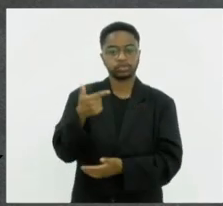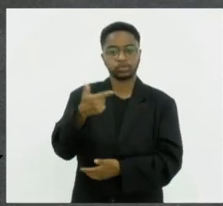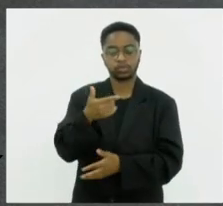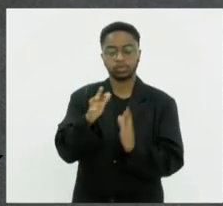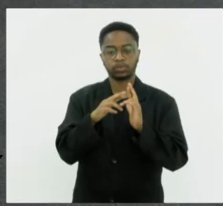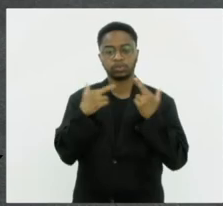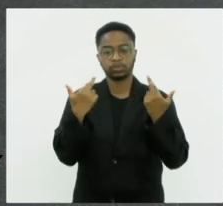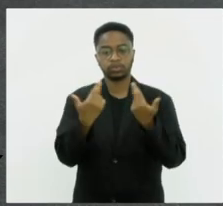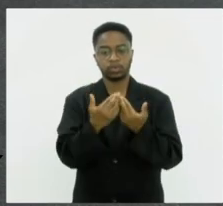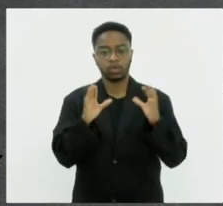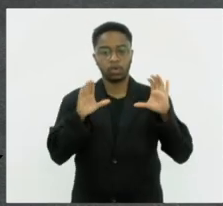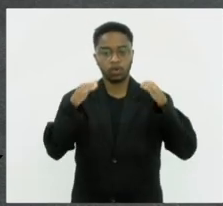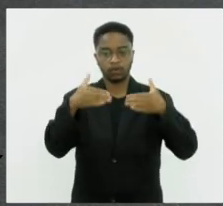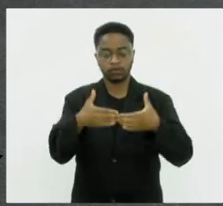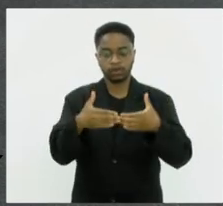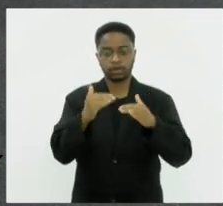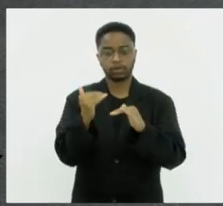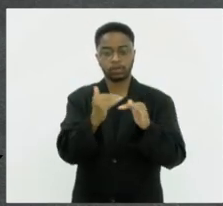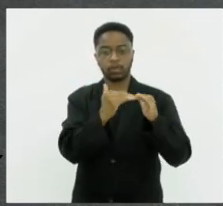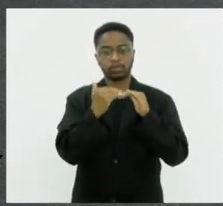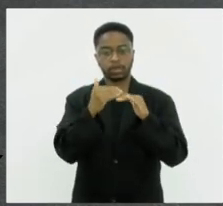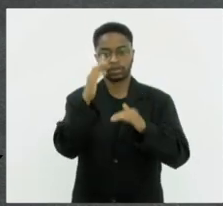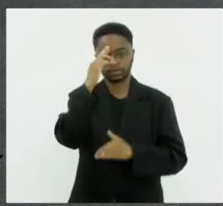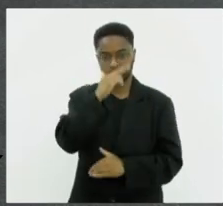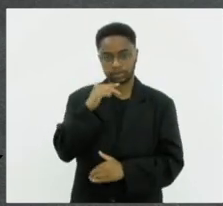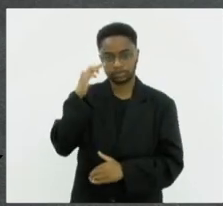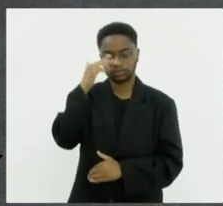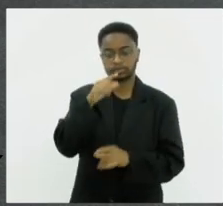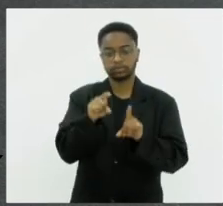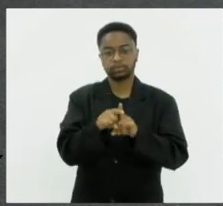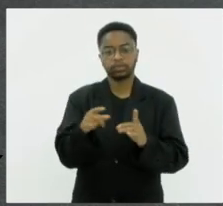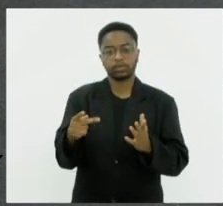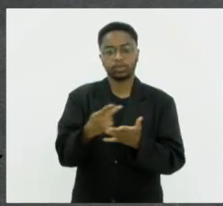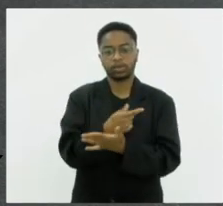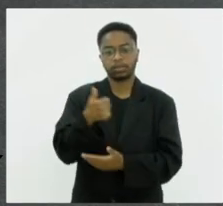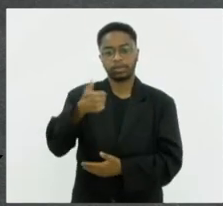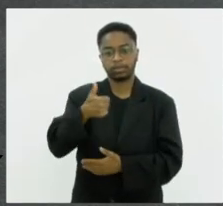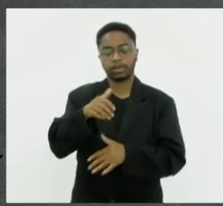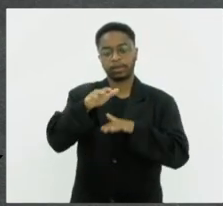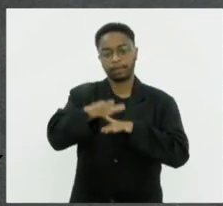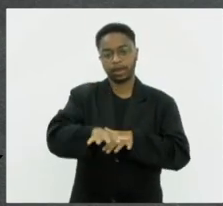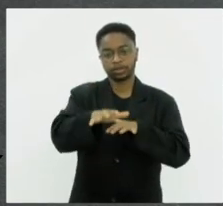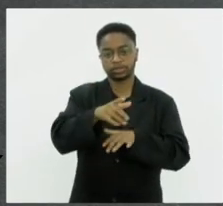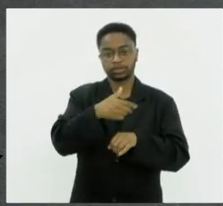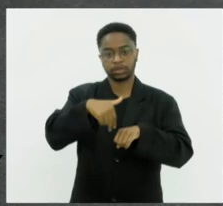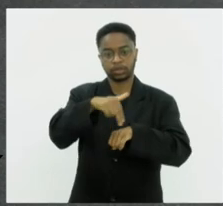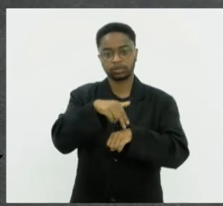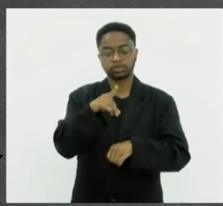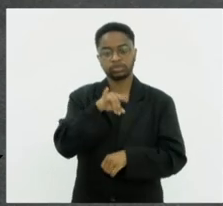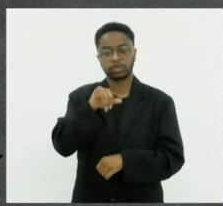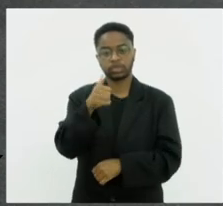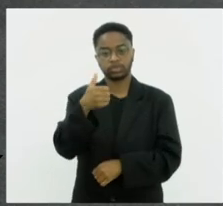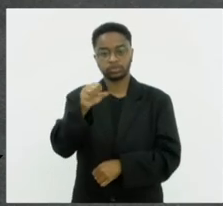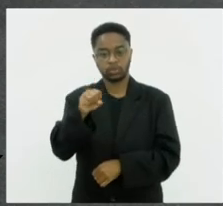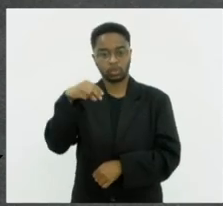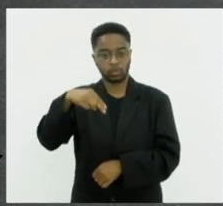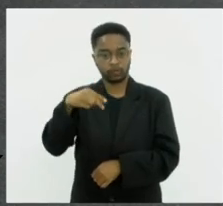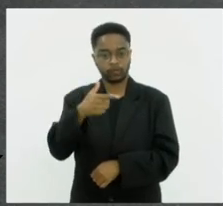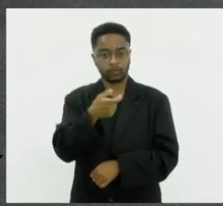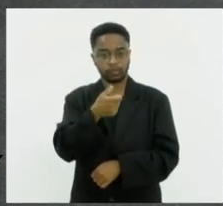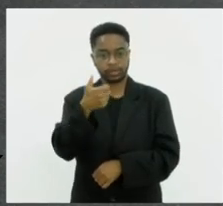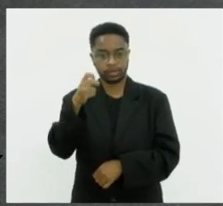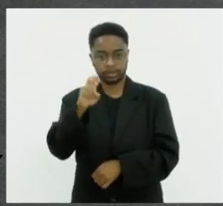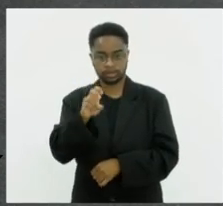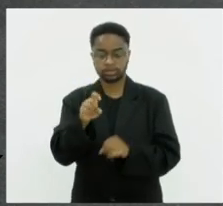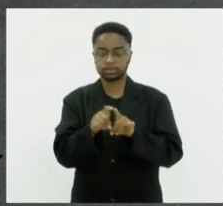de Promoção de Igualdade Racial, tendo ocorrido a primeira marcha nacional no dia 18 de novembro de 2015. No Rio